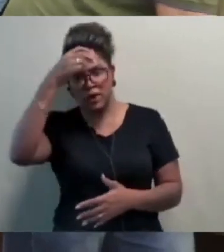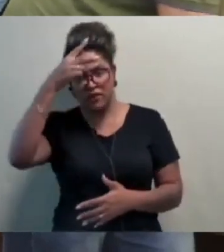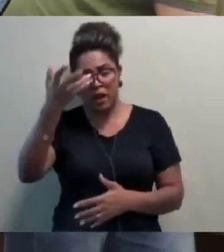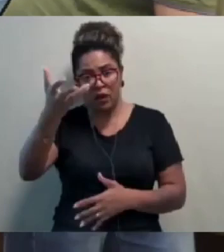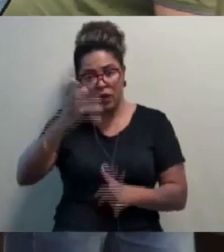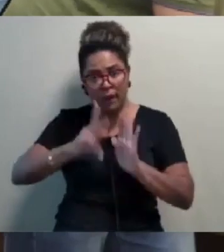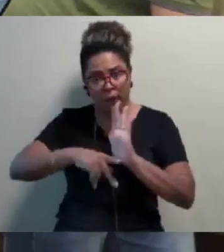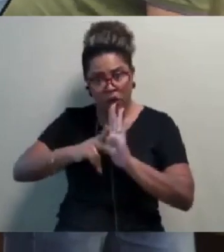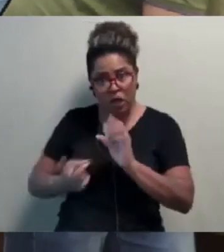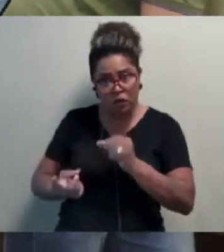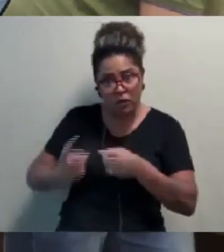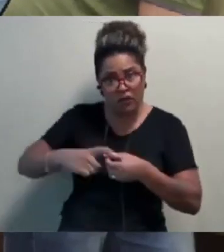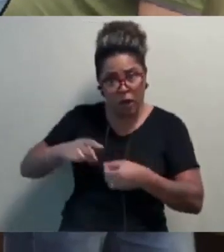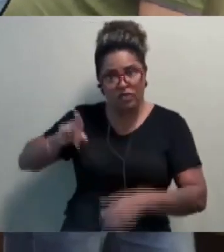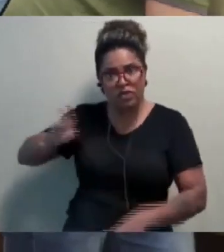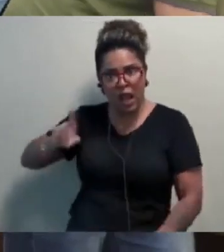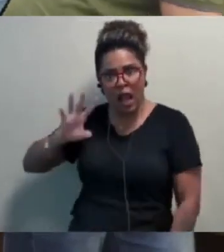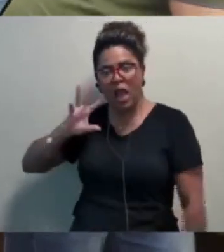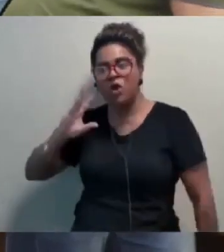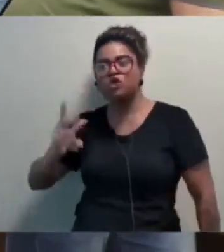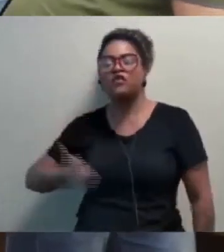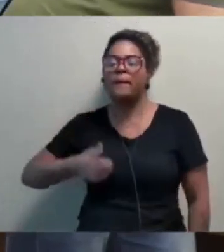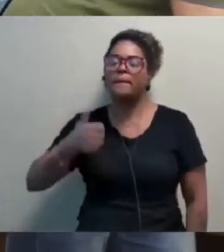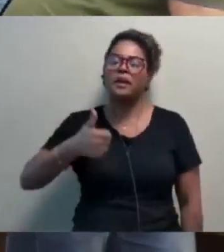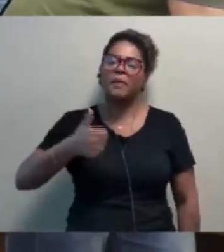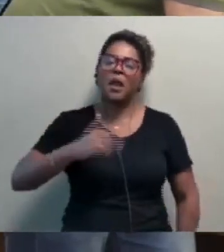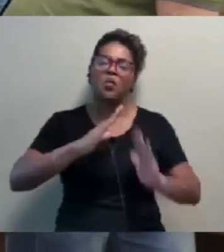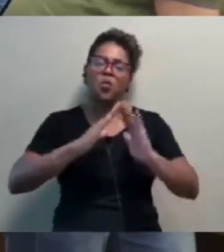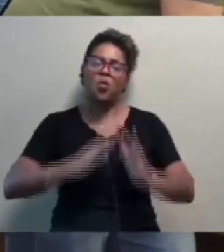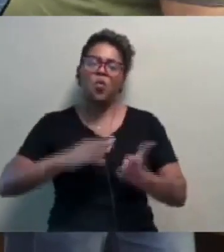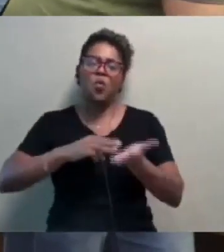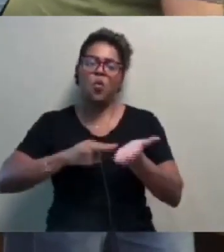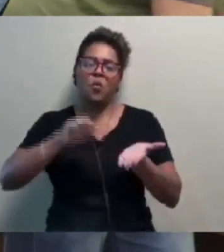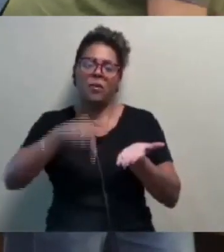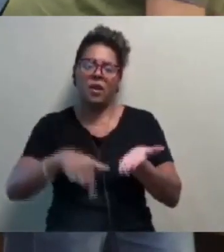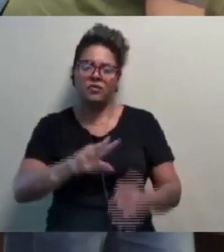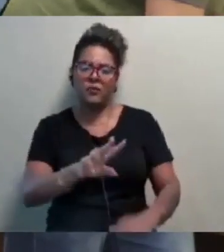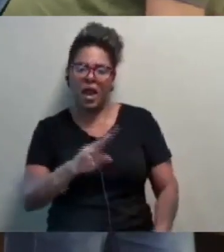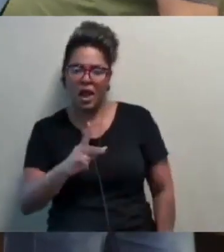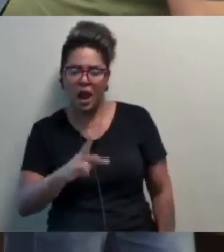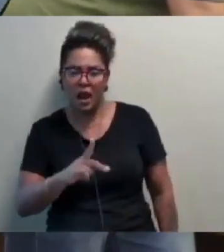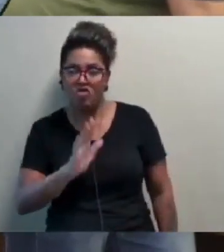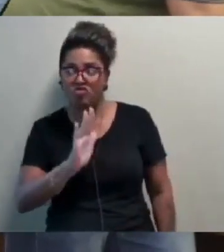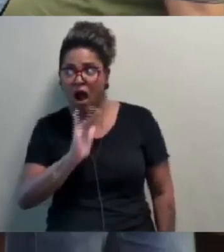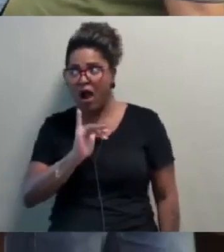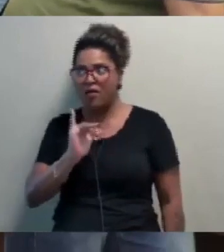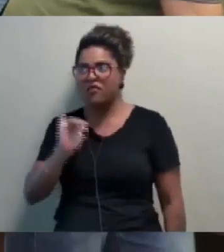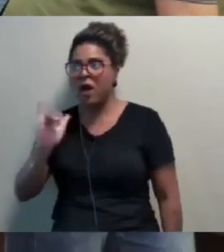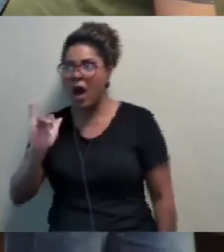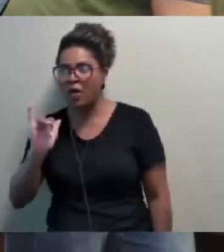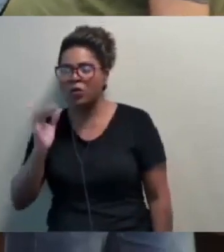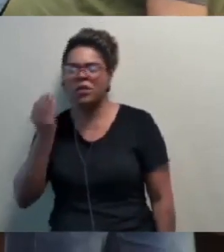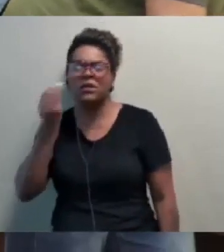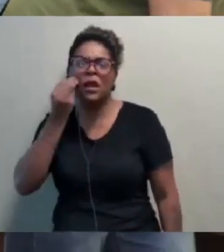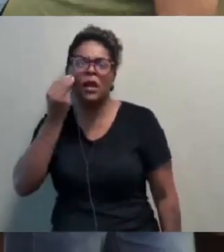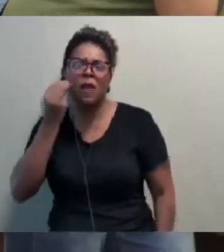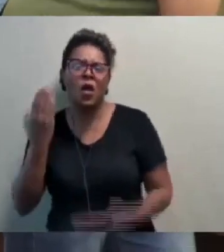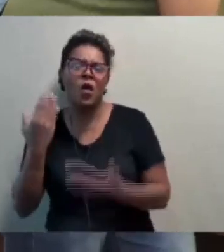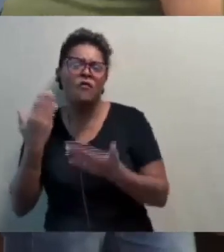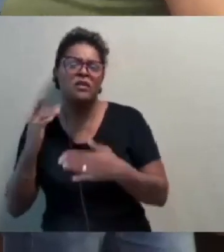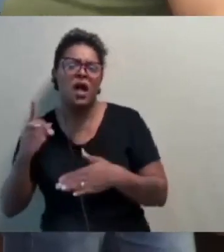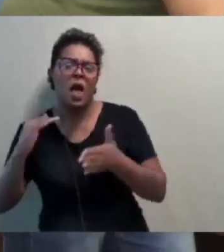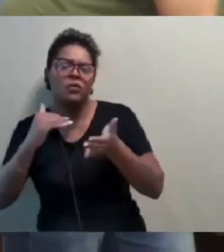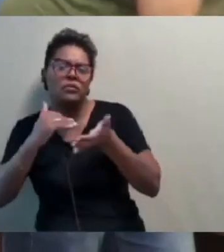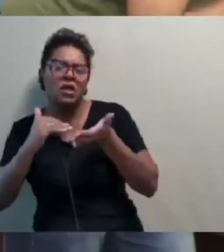para lá, resolva os clubes da cidade. Já mando um recado. Tentei entrar em contato com o secretário, não me